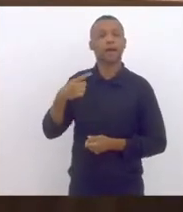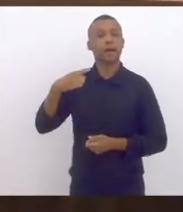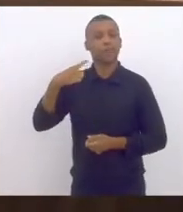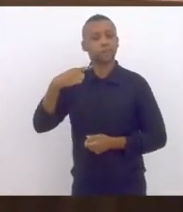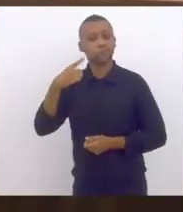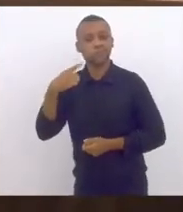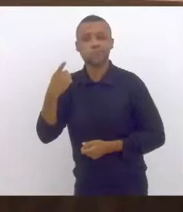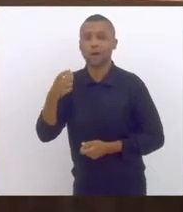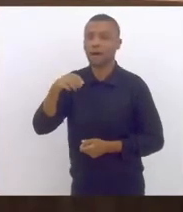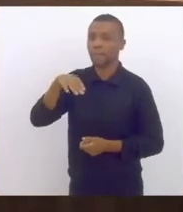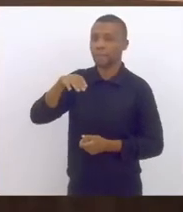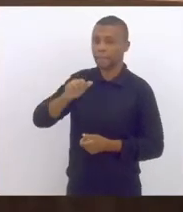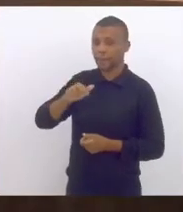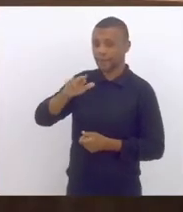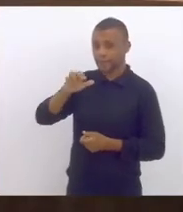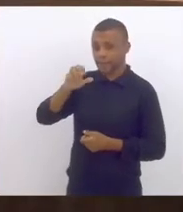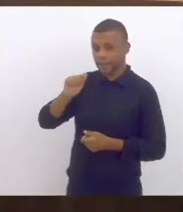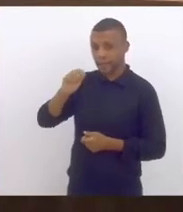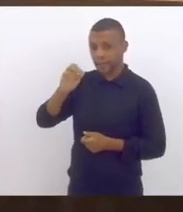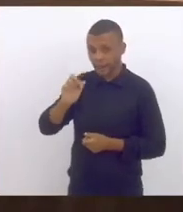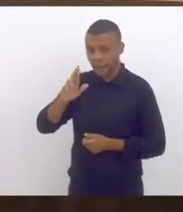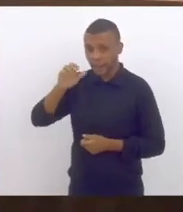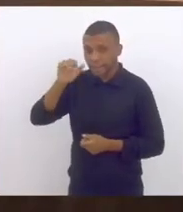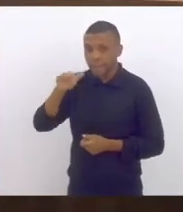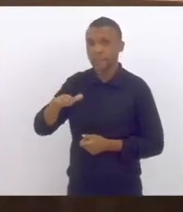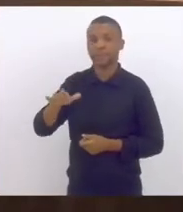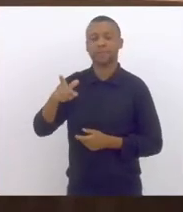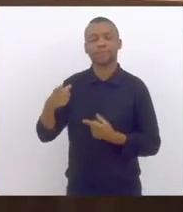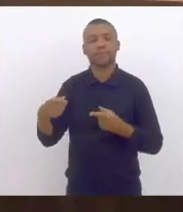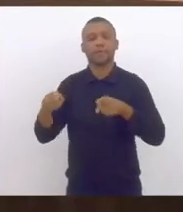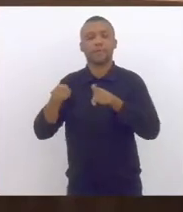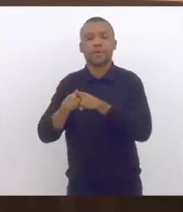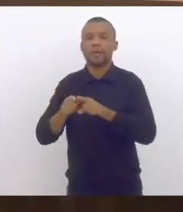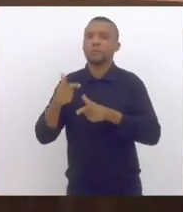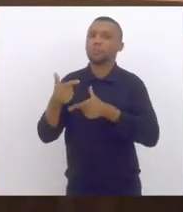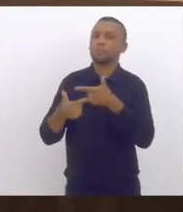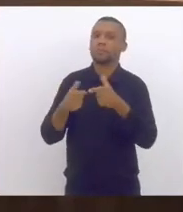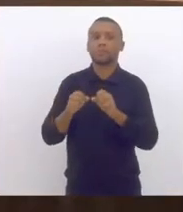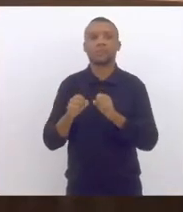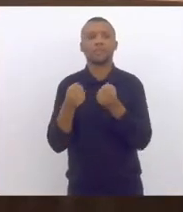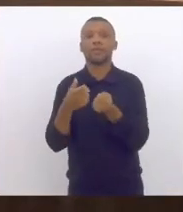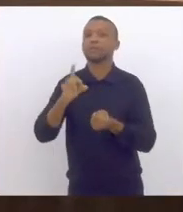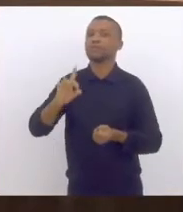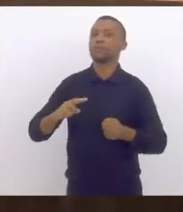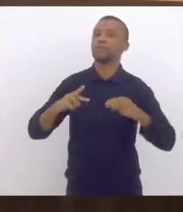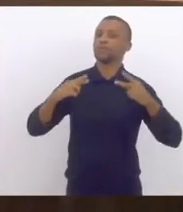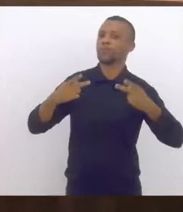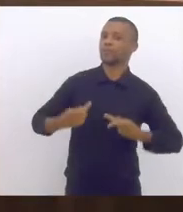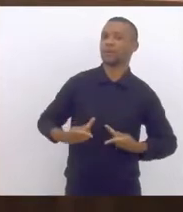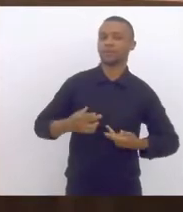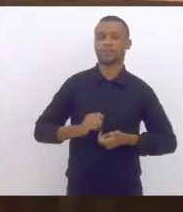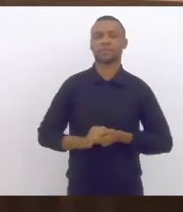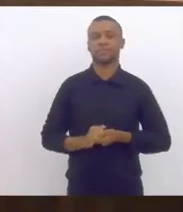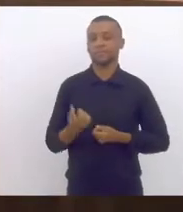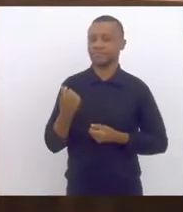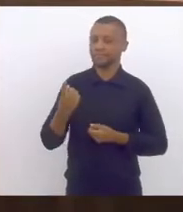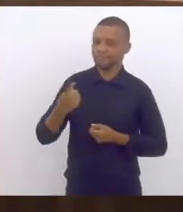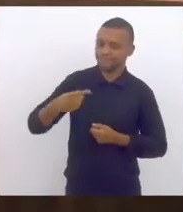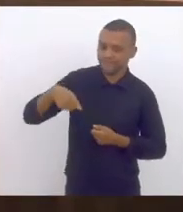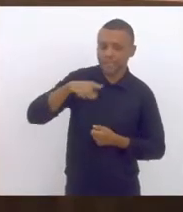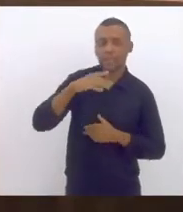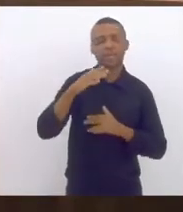parceira muito atuante daqueles e daquelas que defendem os direitos humanos, daqueles e daquelas que constroem